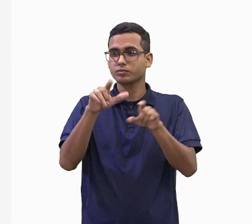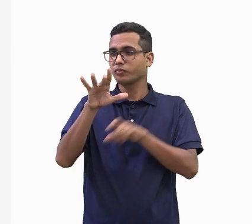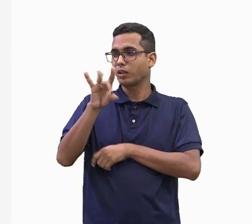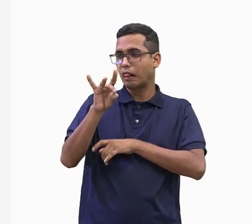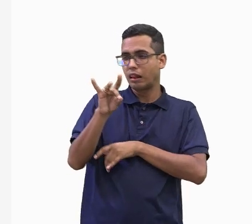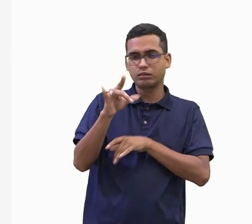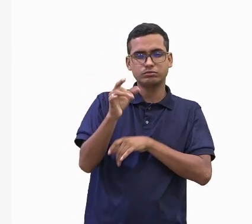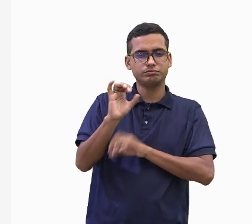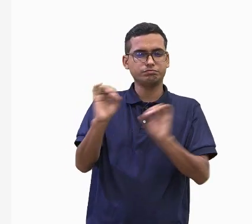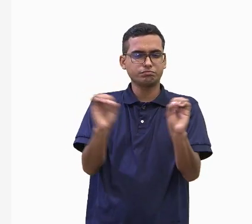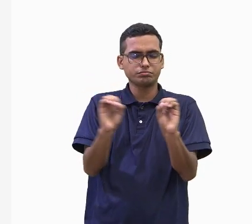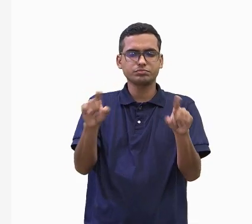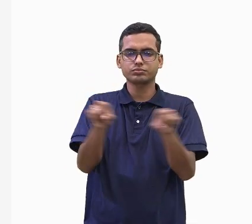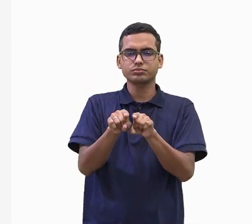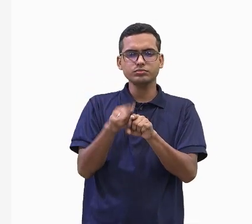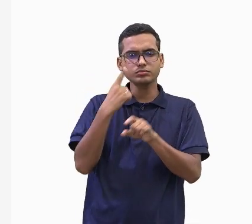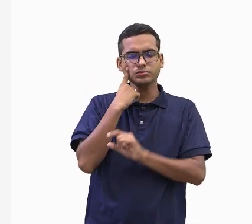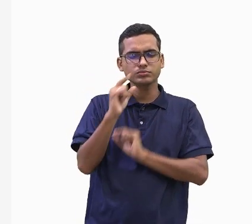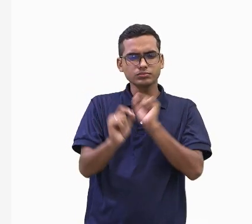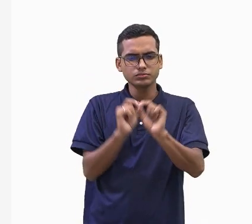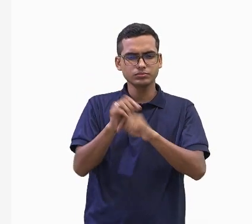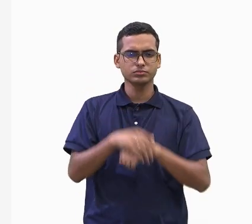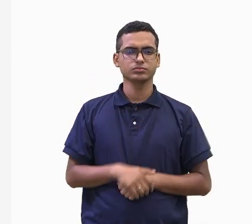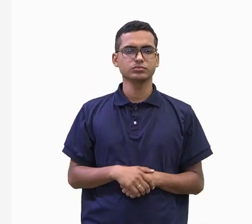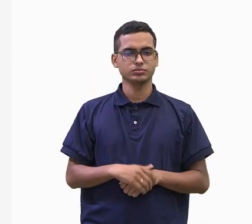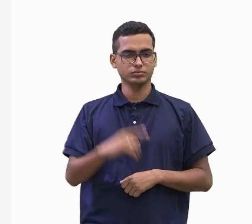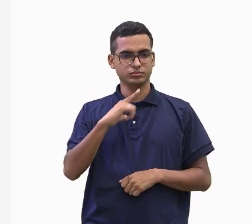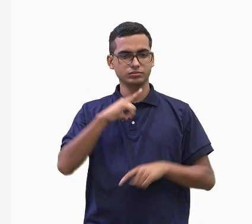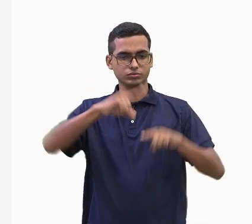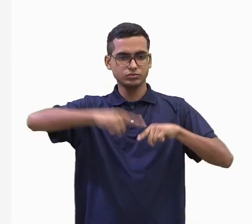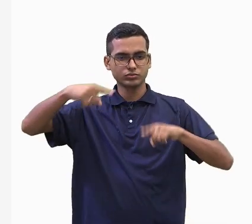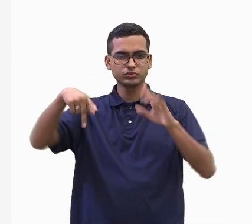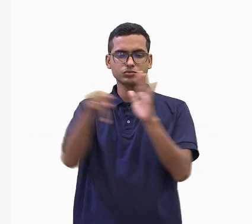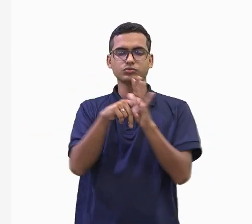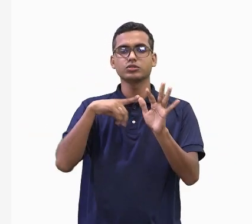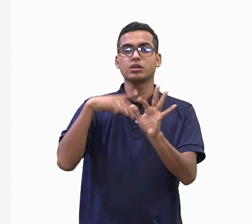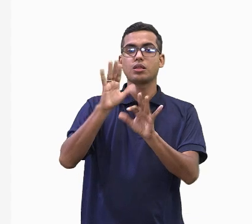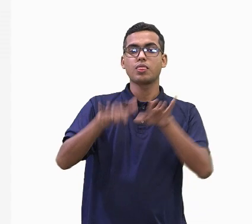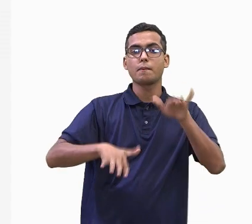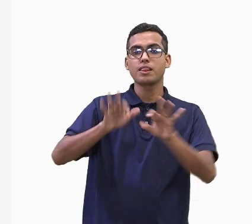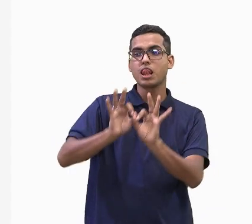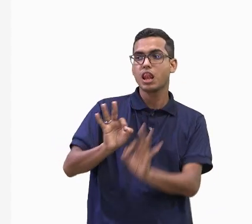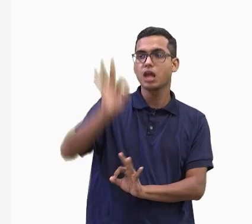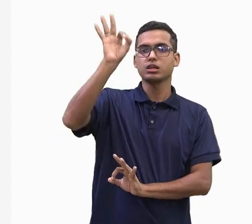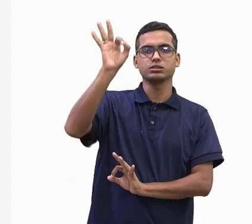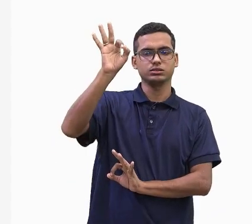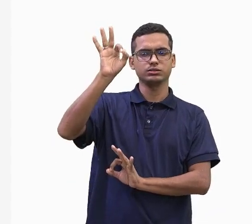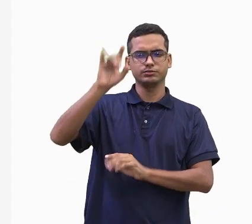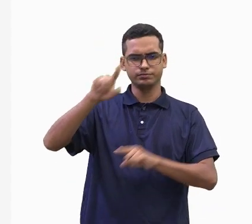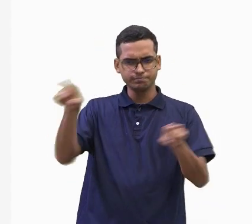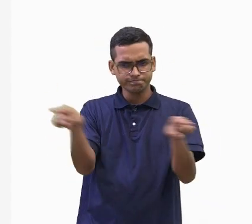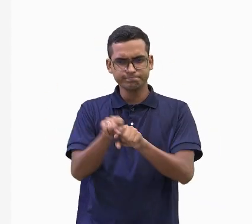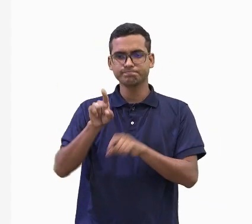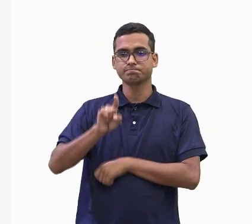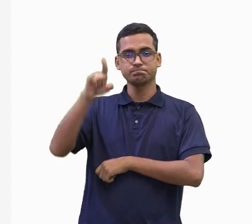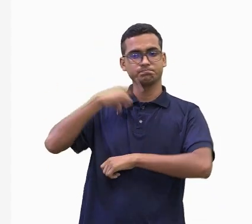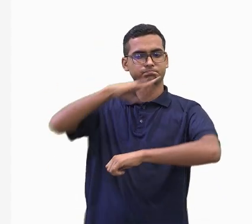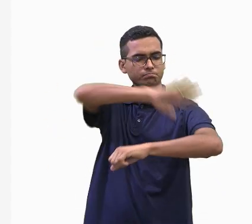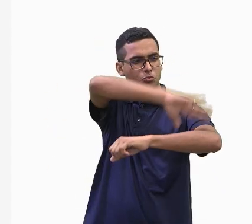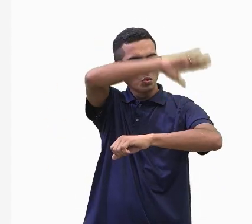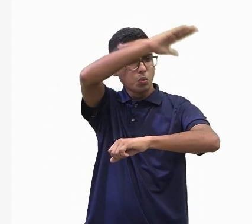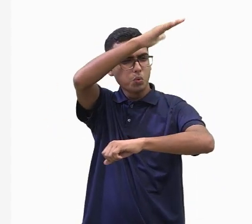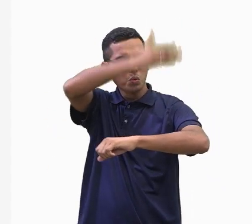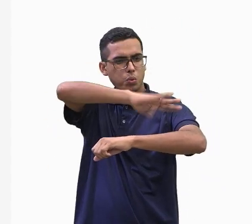uma variação dependendo da latitude em que lá se encontra. Né, que a gente verificou que começa lá